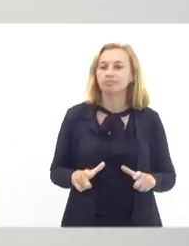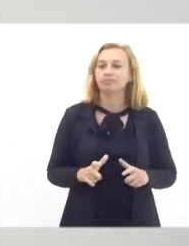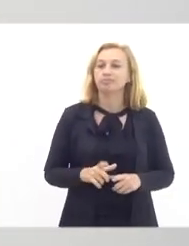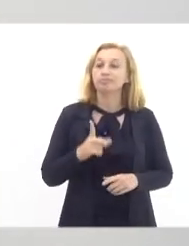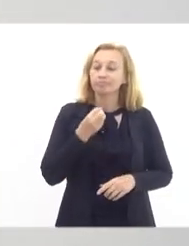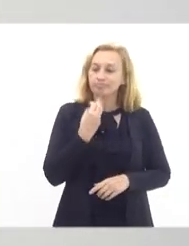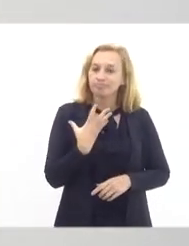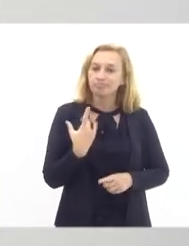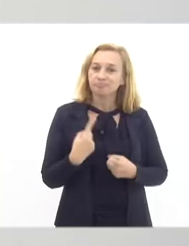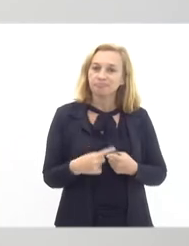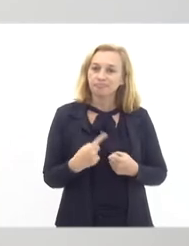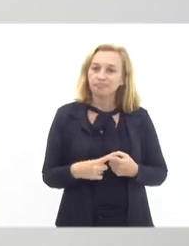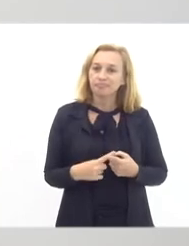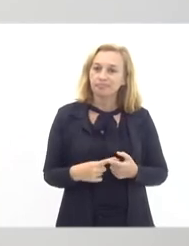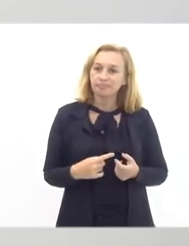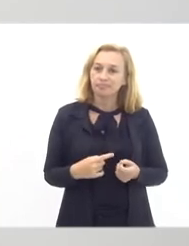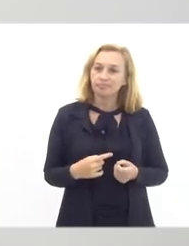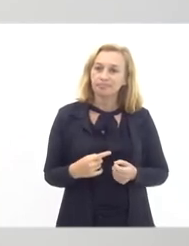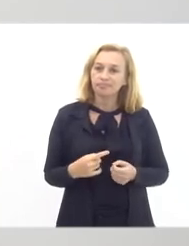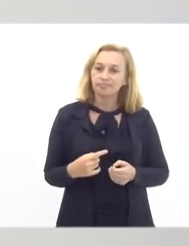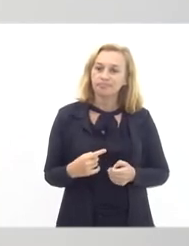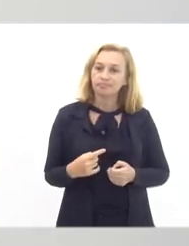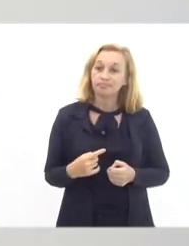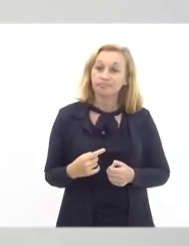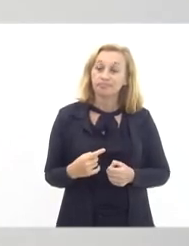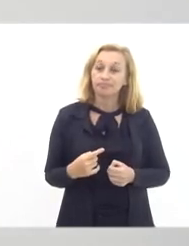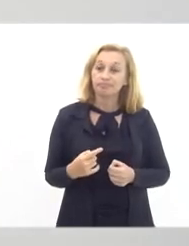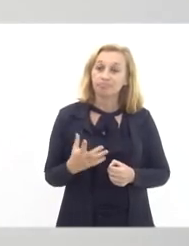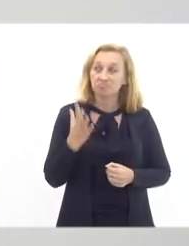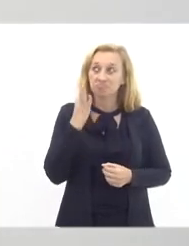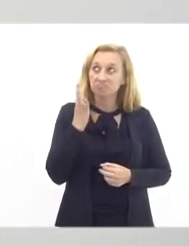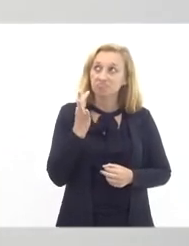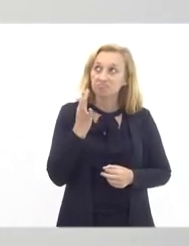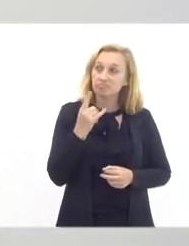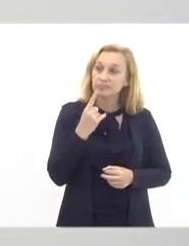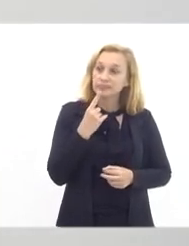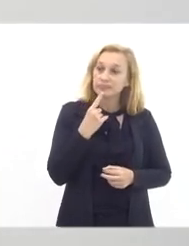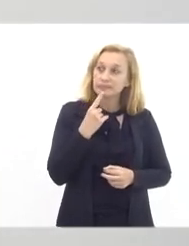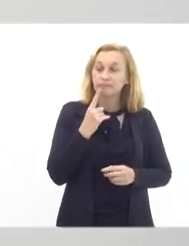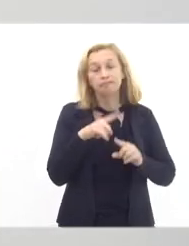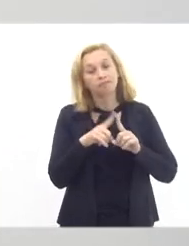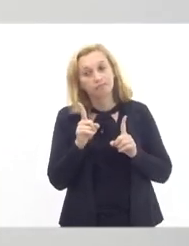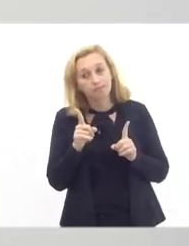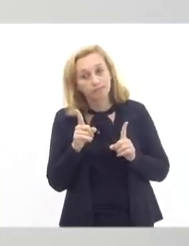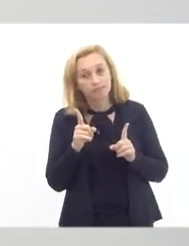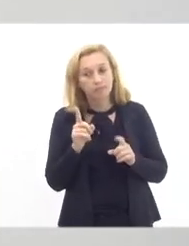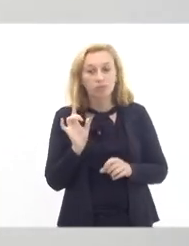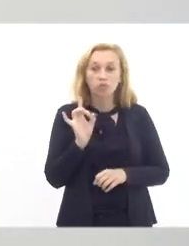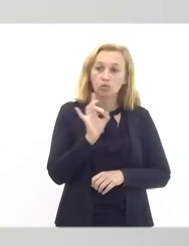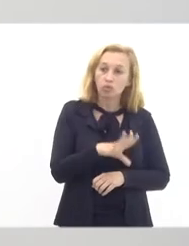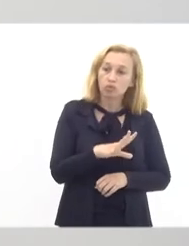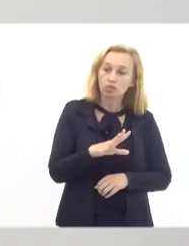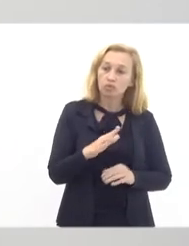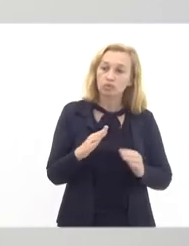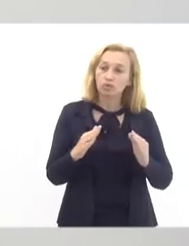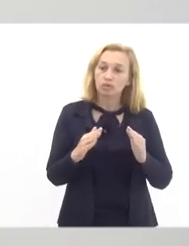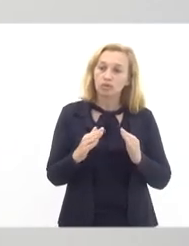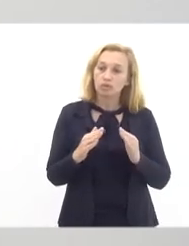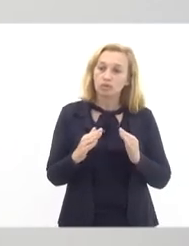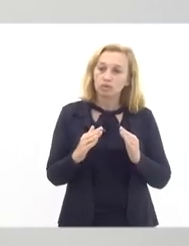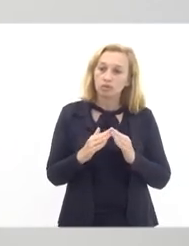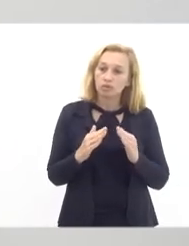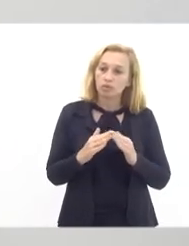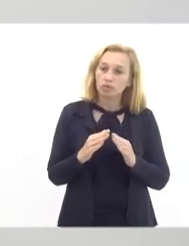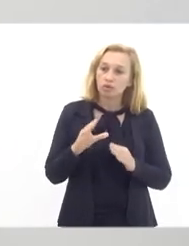bom, porque eu talvez, não sei, mas talvez eu seja o único morador do Colubandê aqui, não sei se tem mais